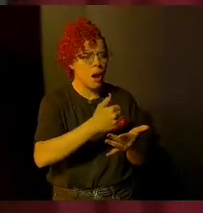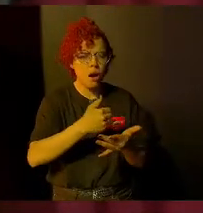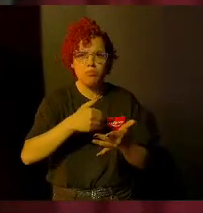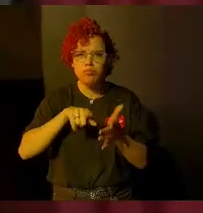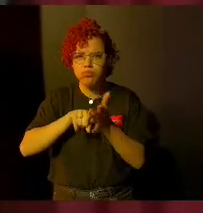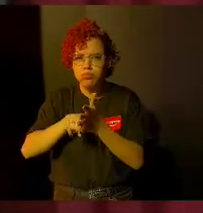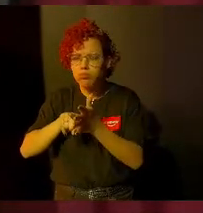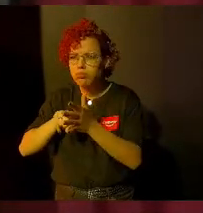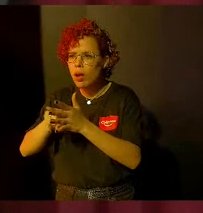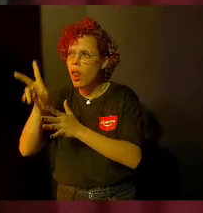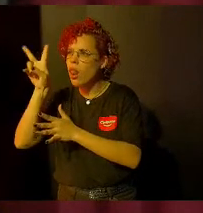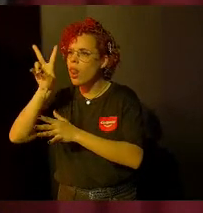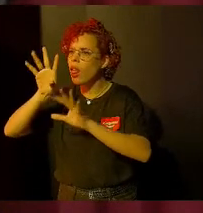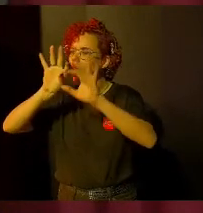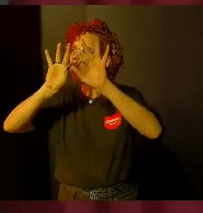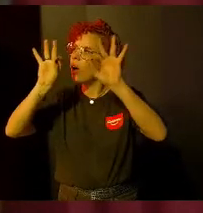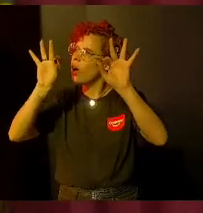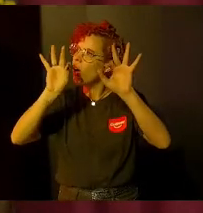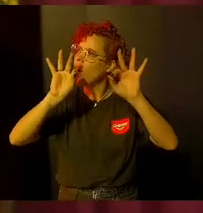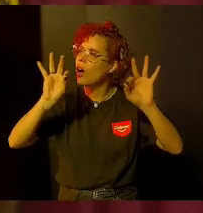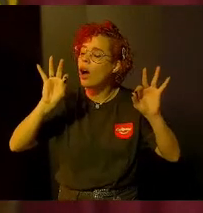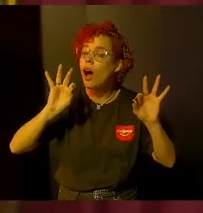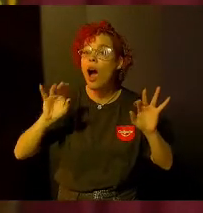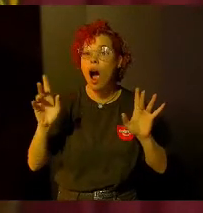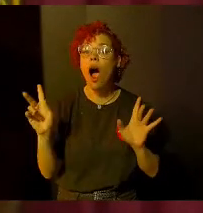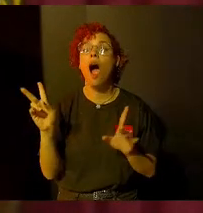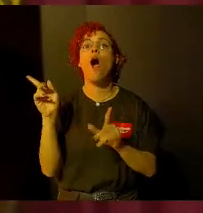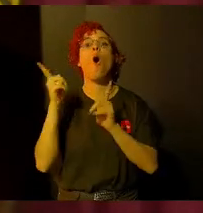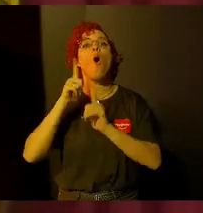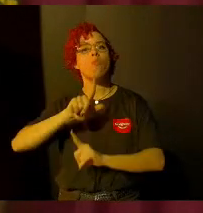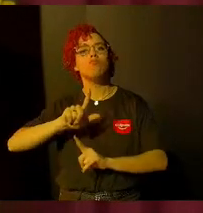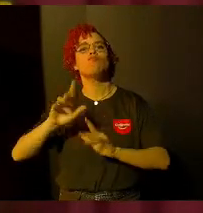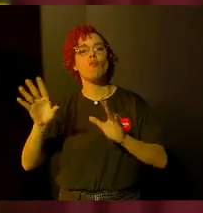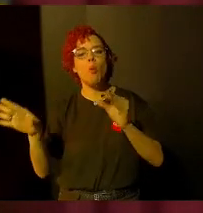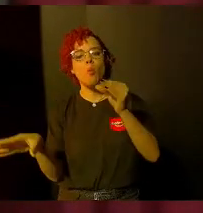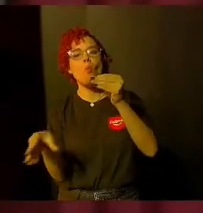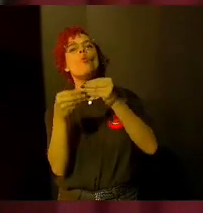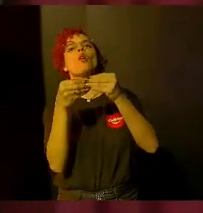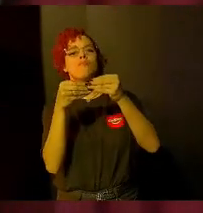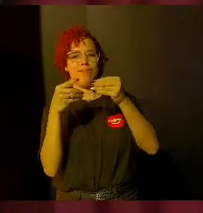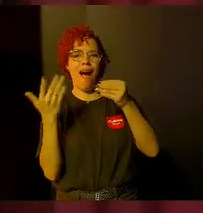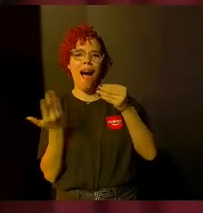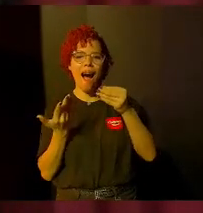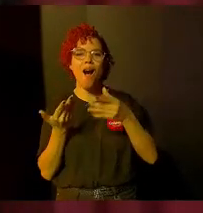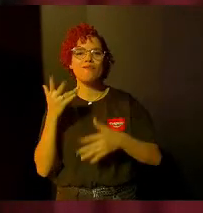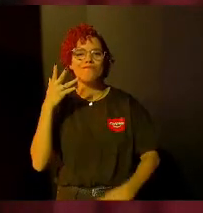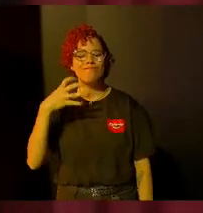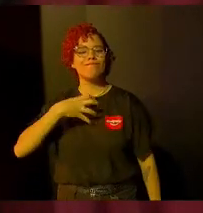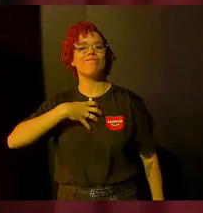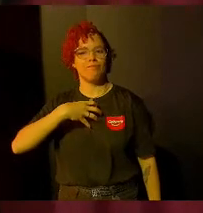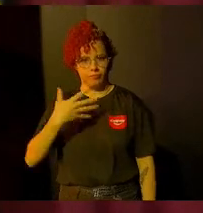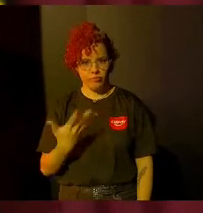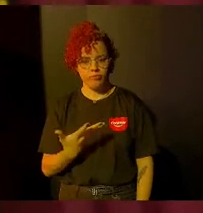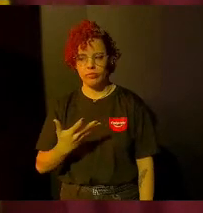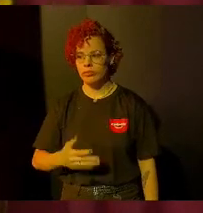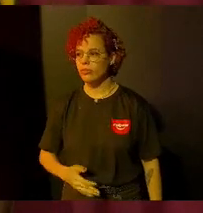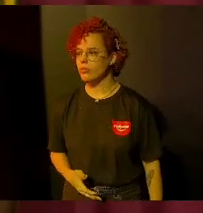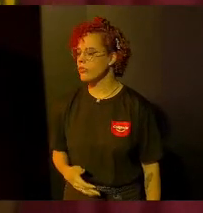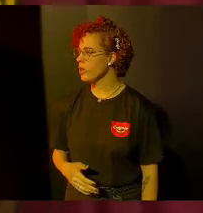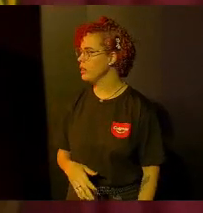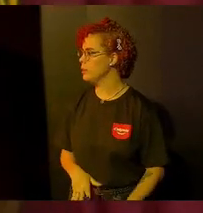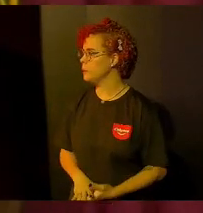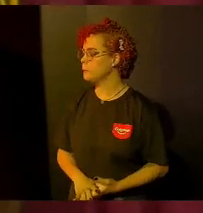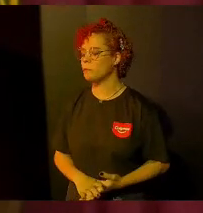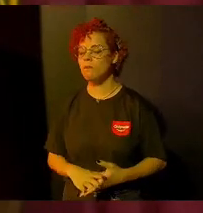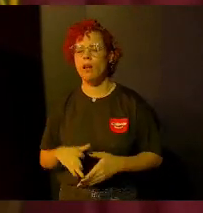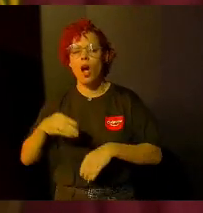vai elaborando o que que era vou passar agora para o trevisão Eu queria essa mesa tem esse título